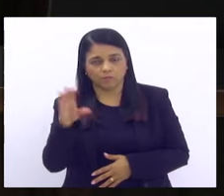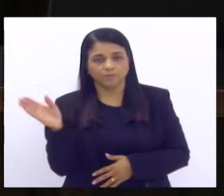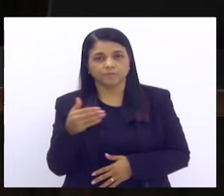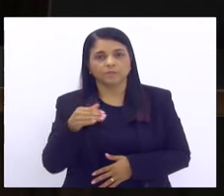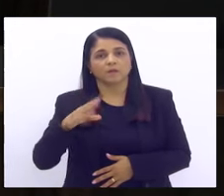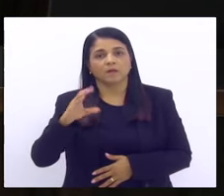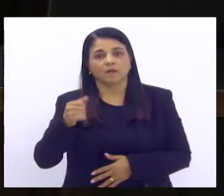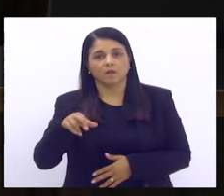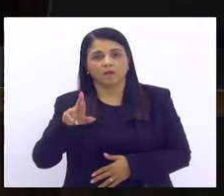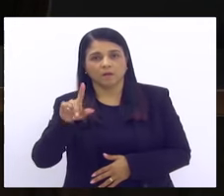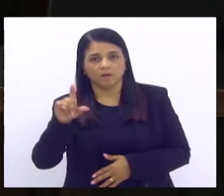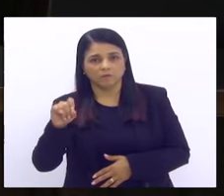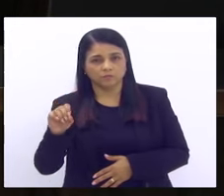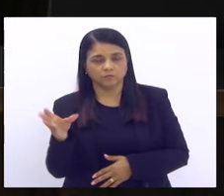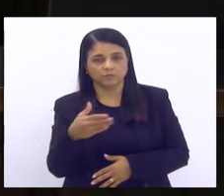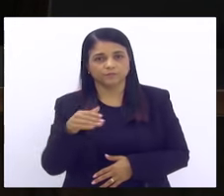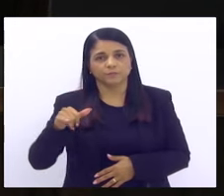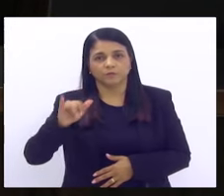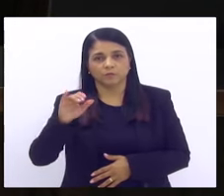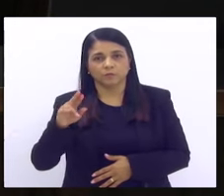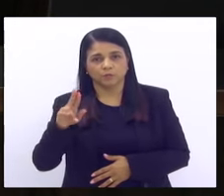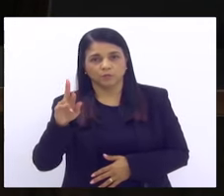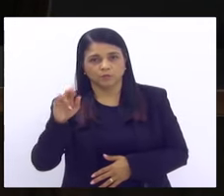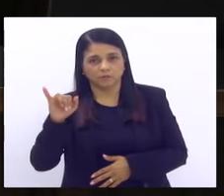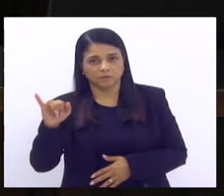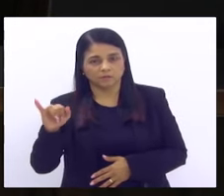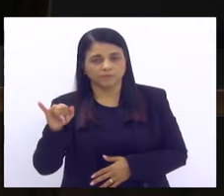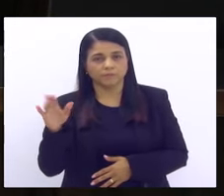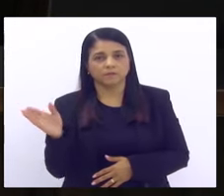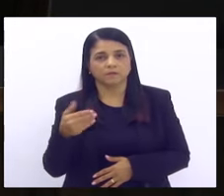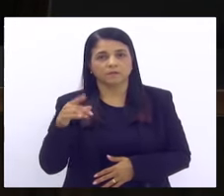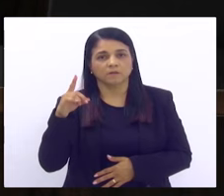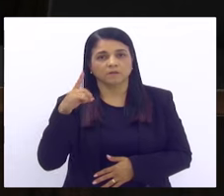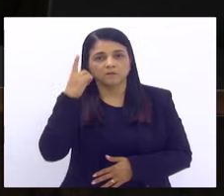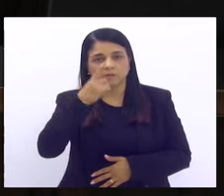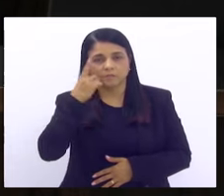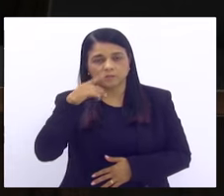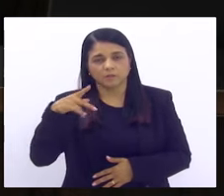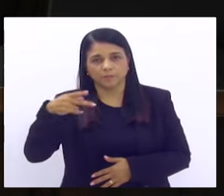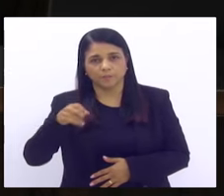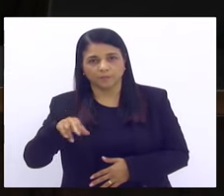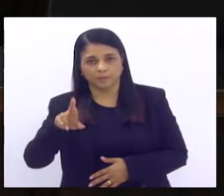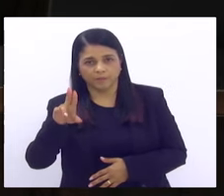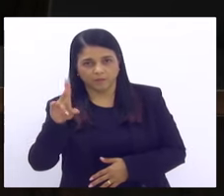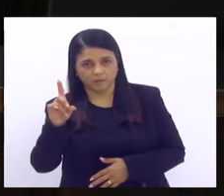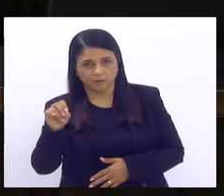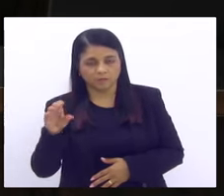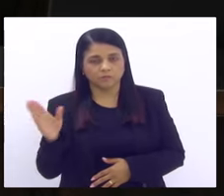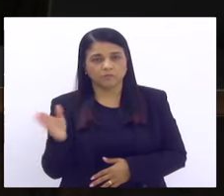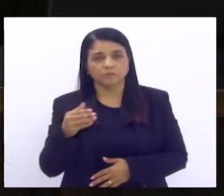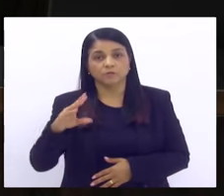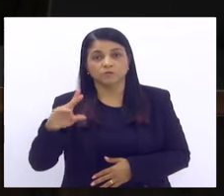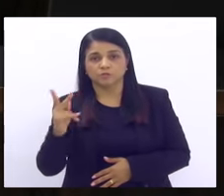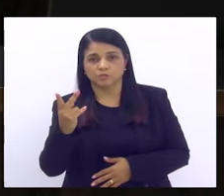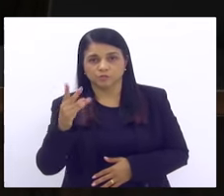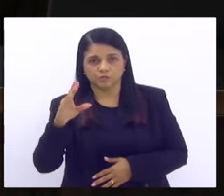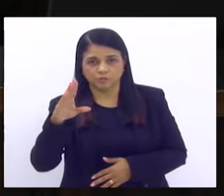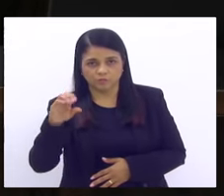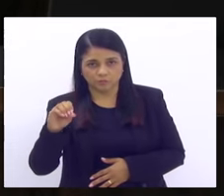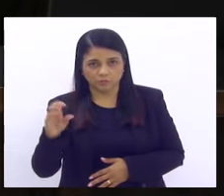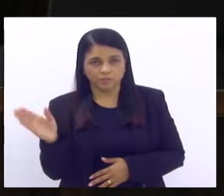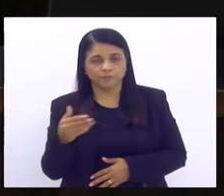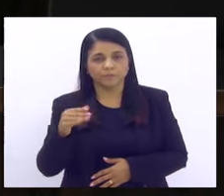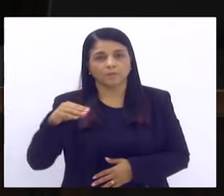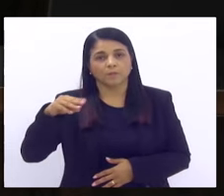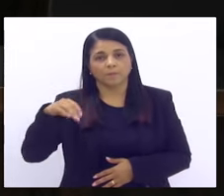deputado Carlos Macedo, deputado Yuri, deputado doutor Pedro Ricardo, deputado Chico Machado,